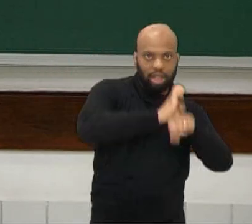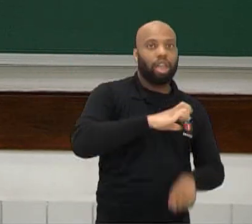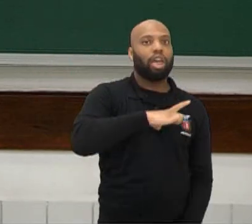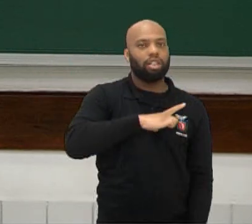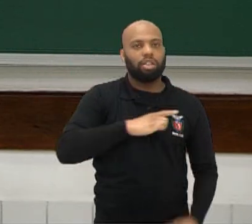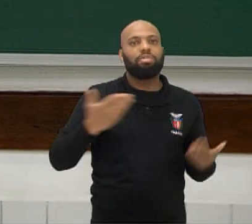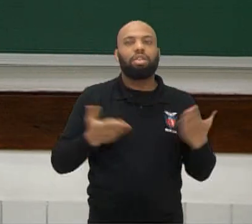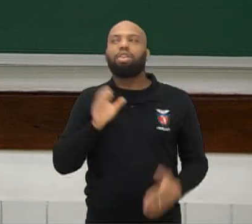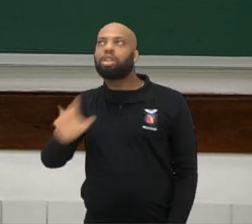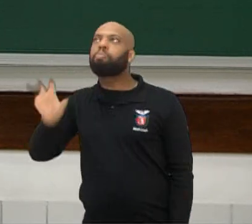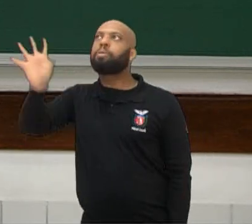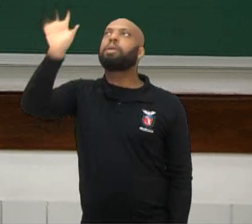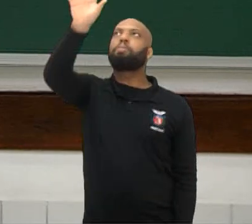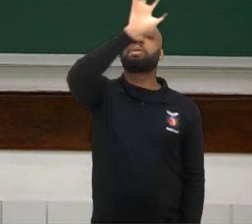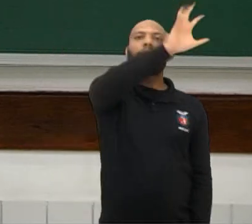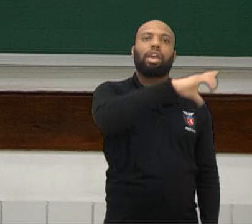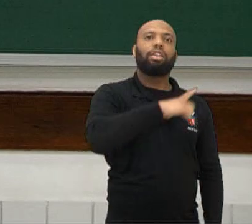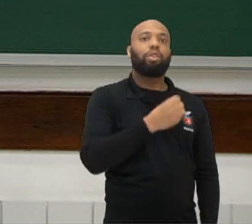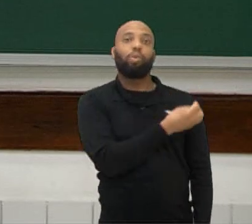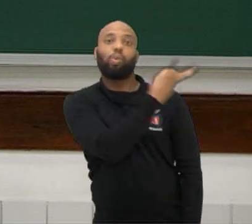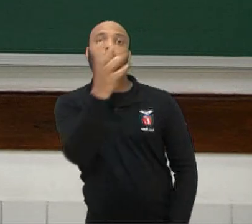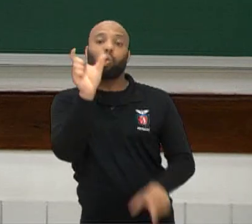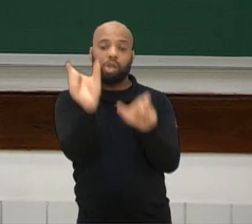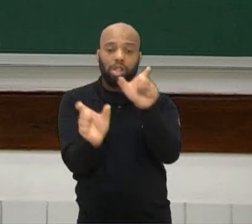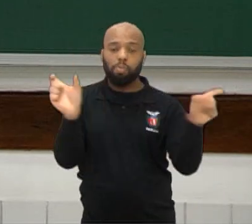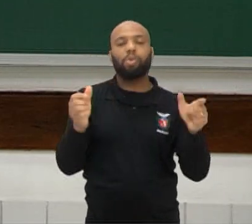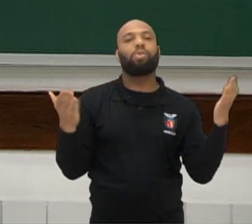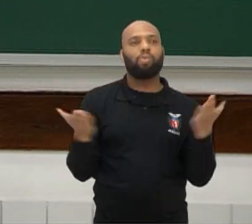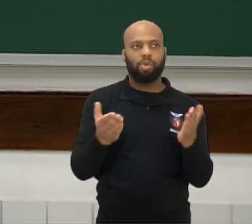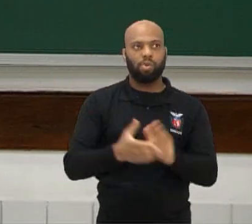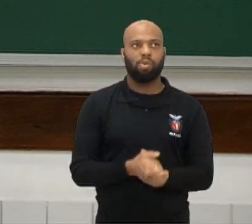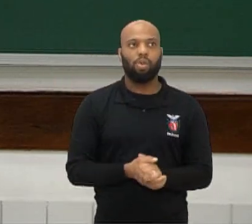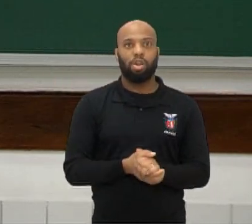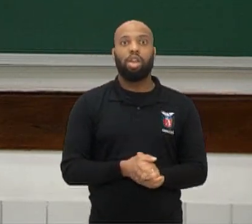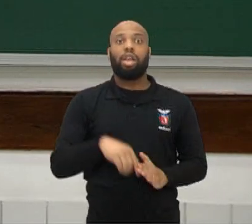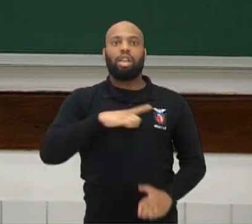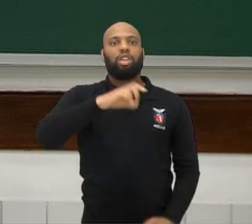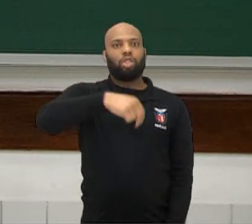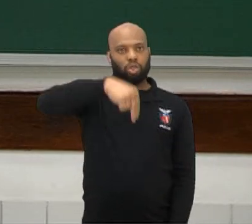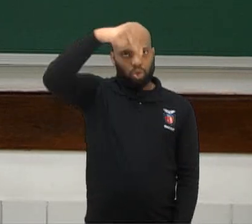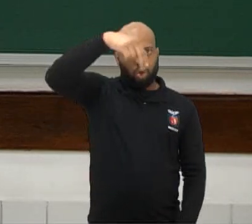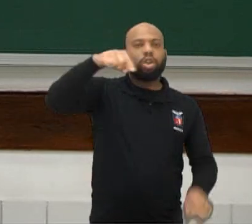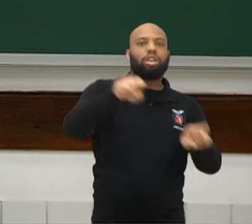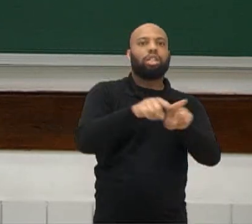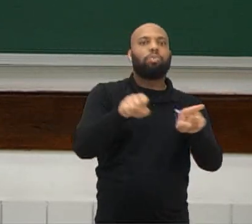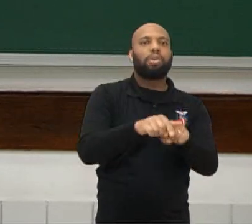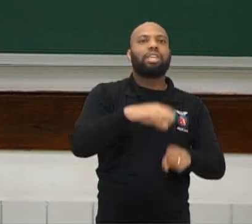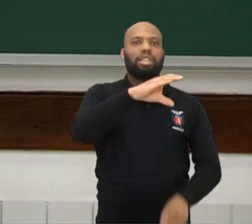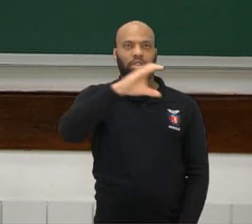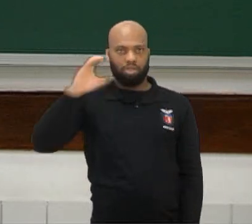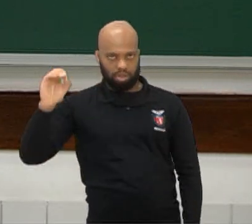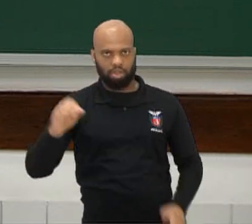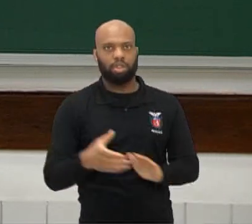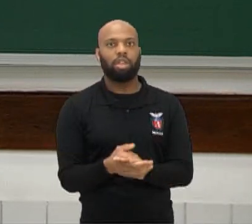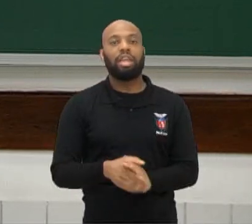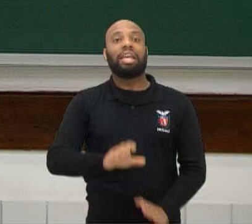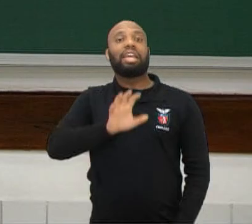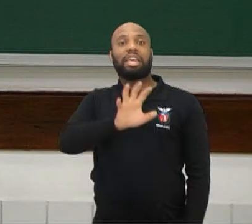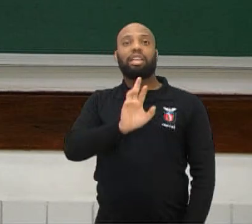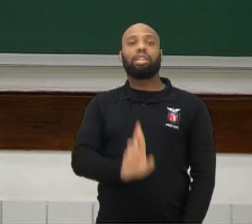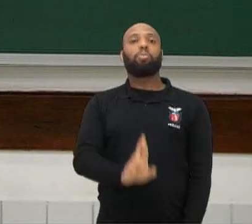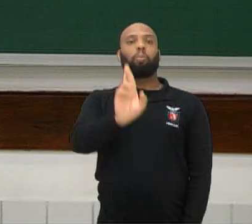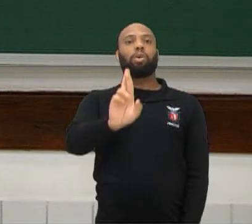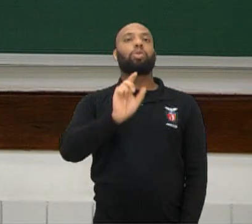uma das regiões, em cada um dos estados, dessas duas que estamos falando, da região Norte e Centro-Oeste, e isso